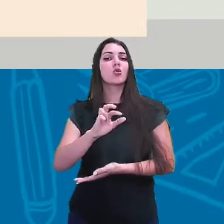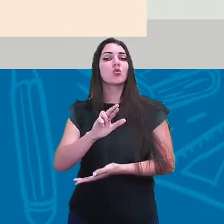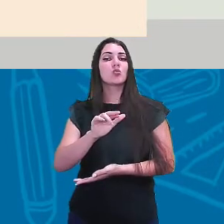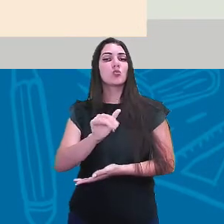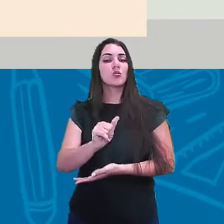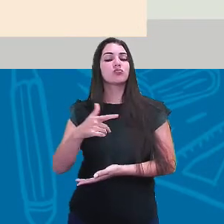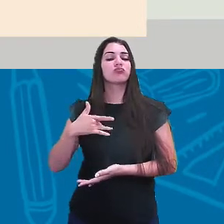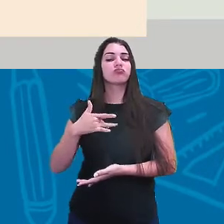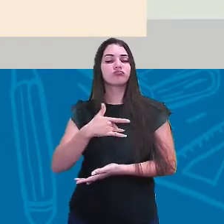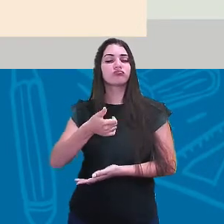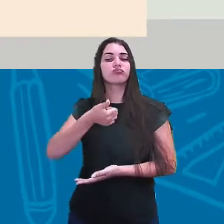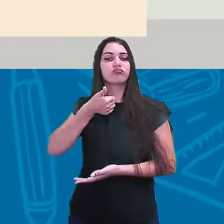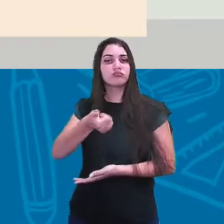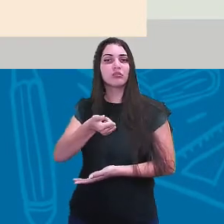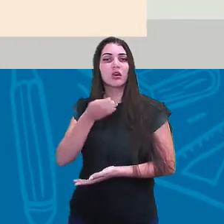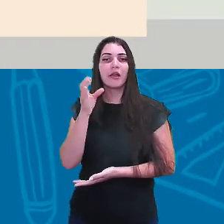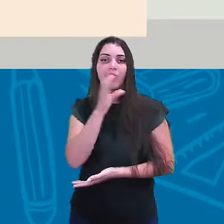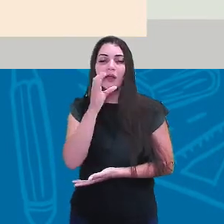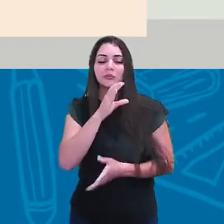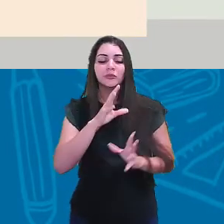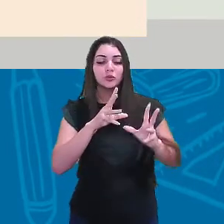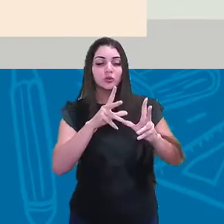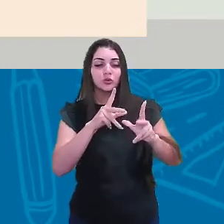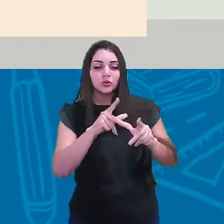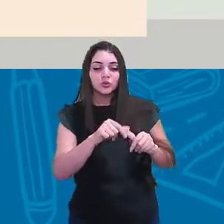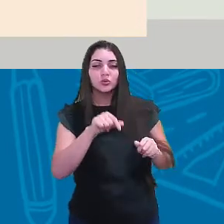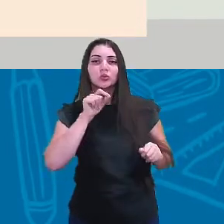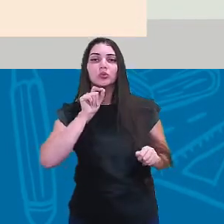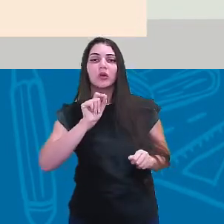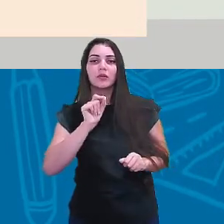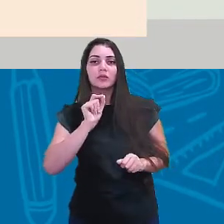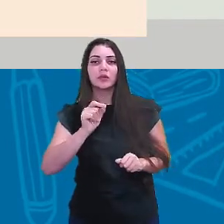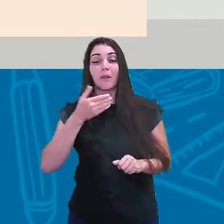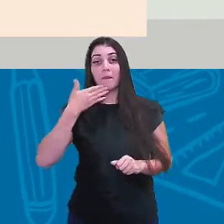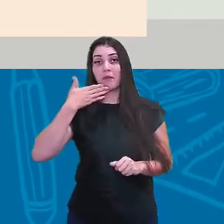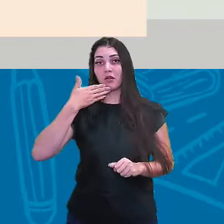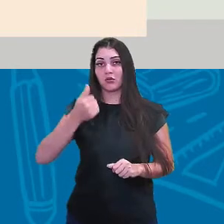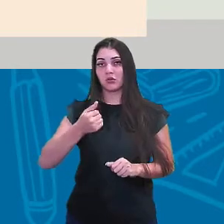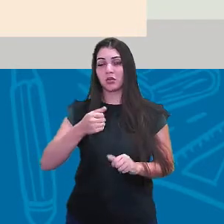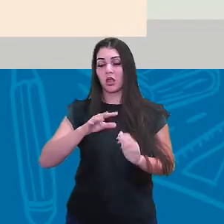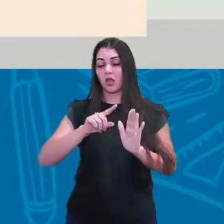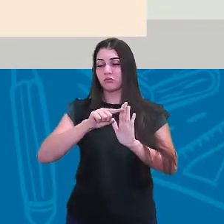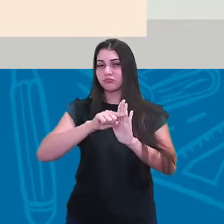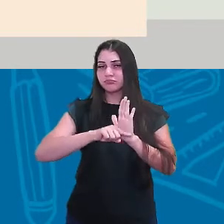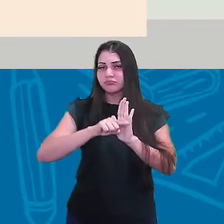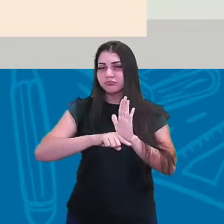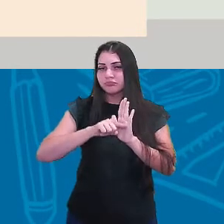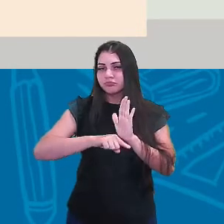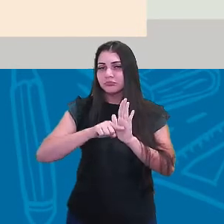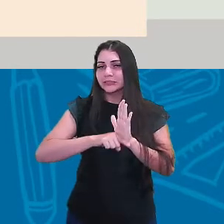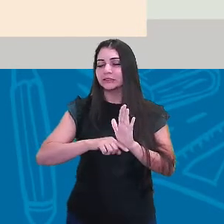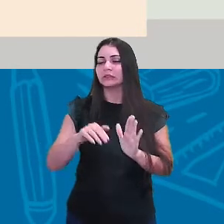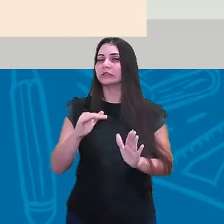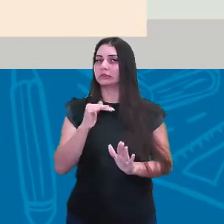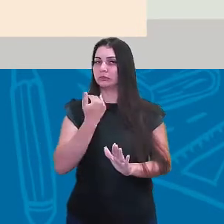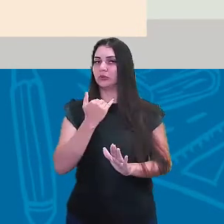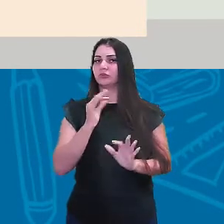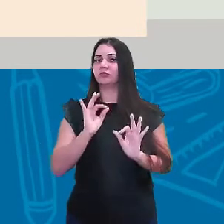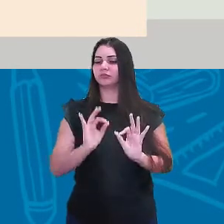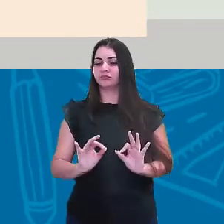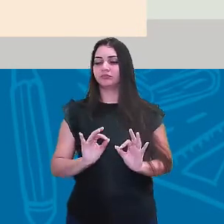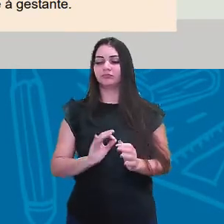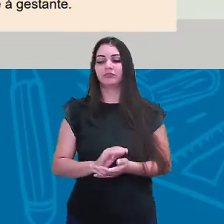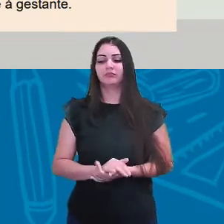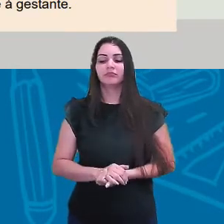Então, isso tudo são melhorias, causas que fazem com que a queda de mortalidade dê uma baixada, tá